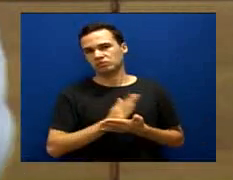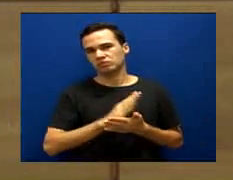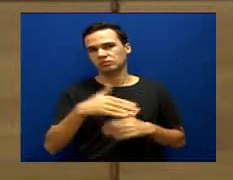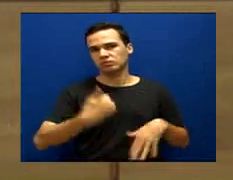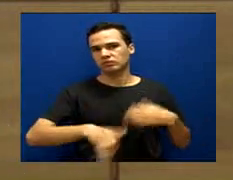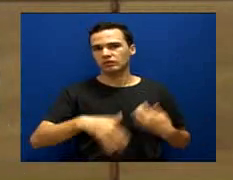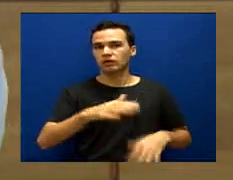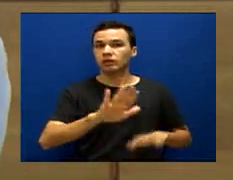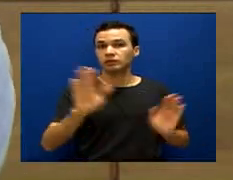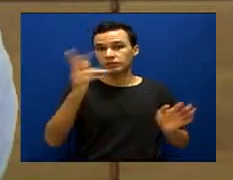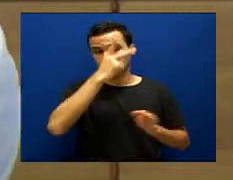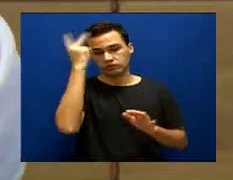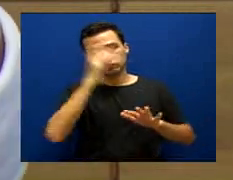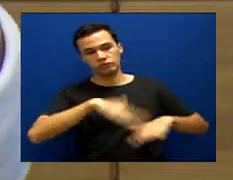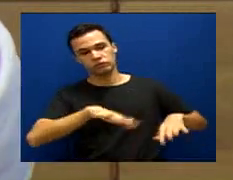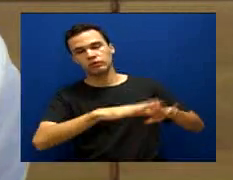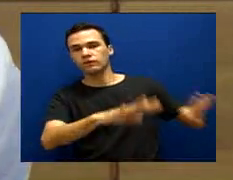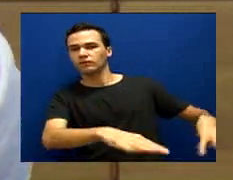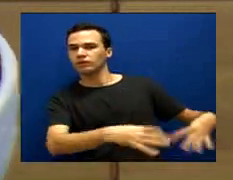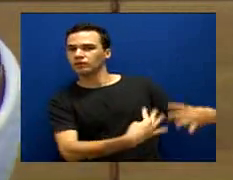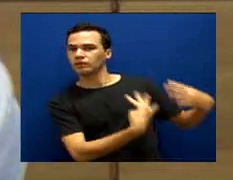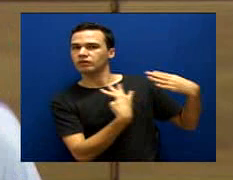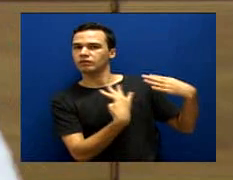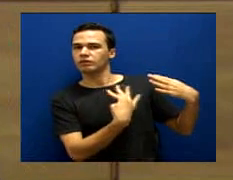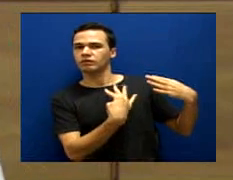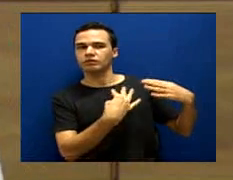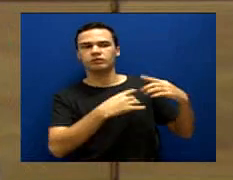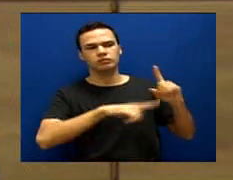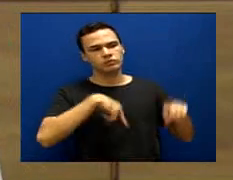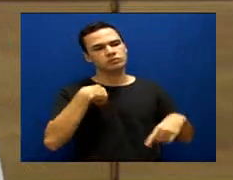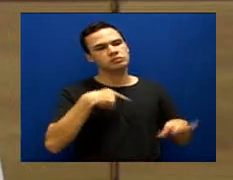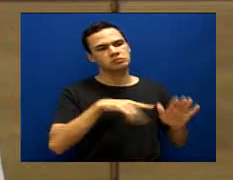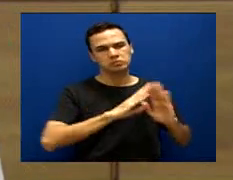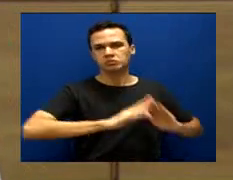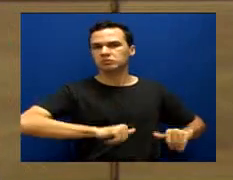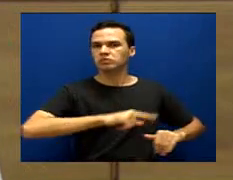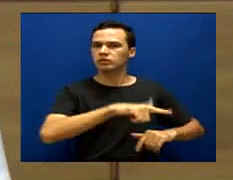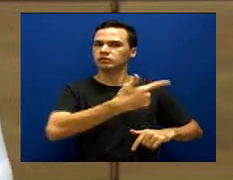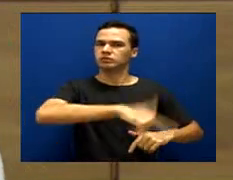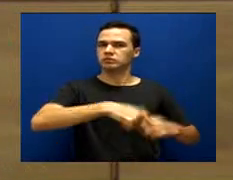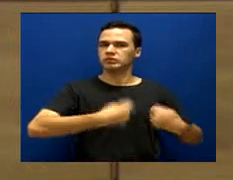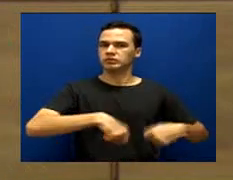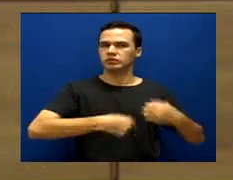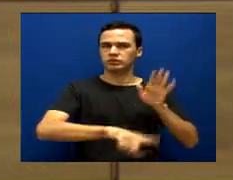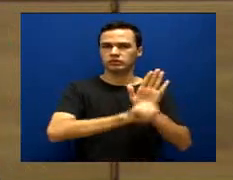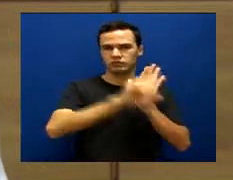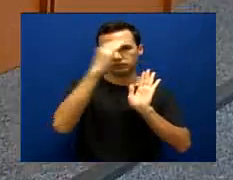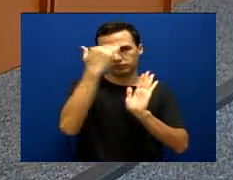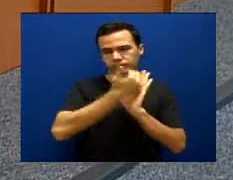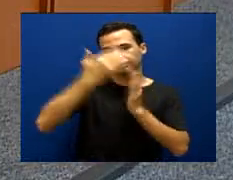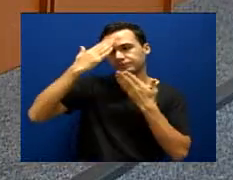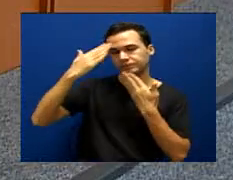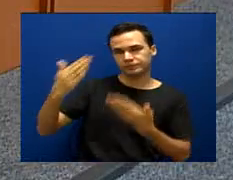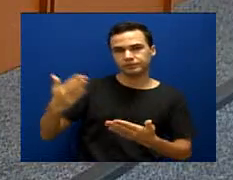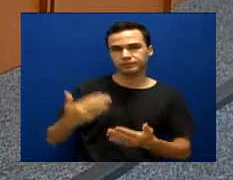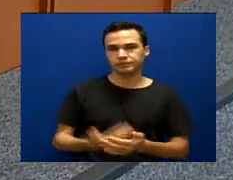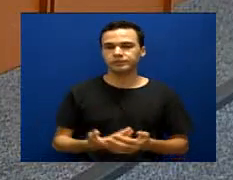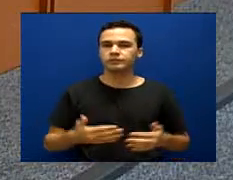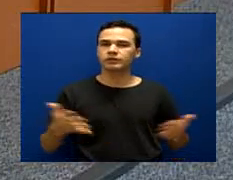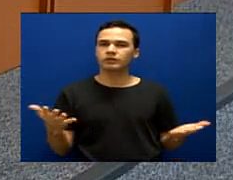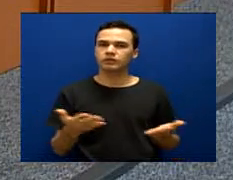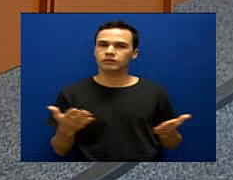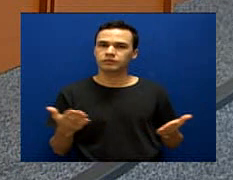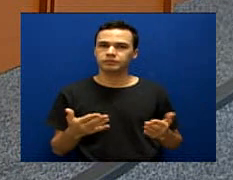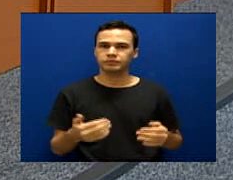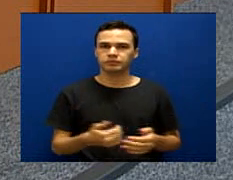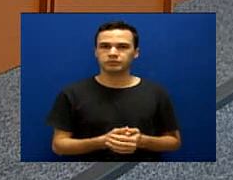mas toda a população que vai nos assistir aqui e vai exigir o cumprimento dessas ações. Obrigado, vereador Iara. Antes de passar